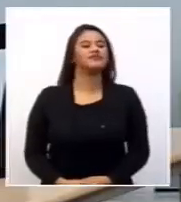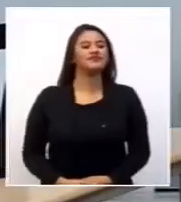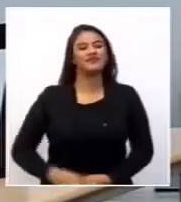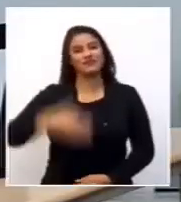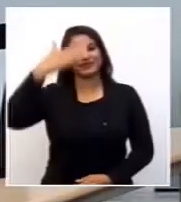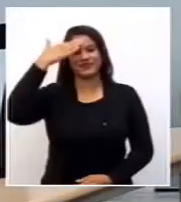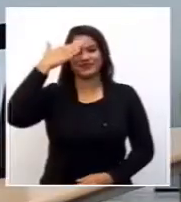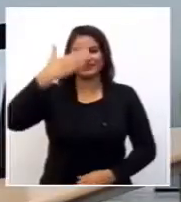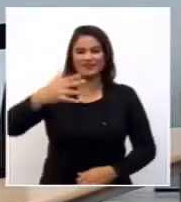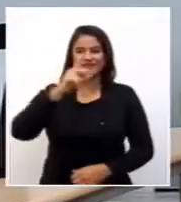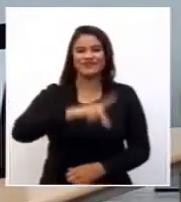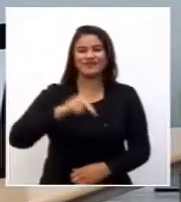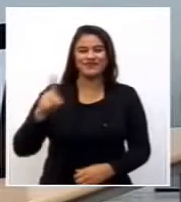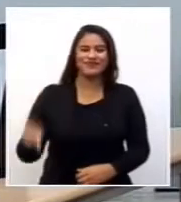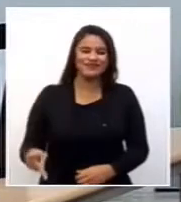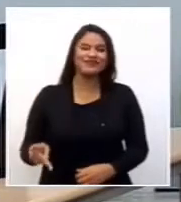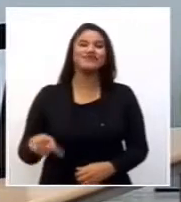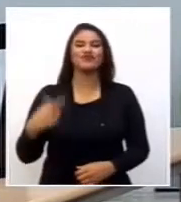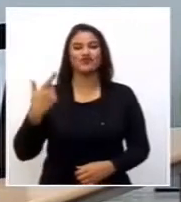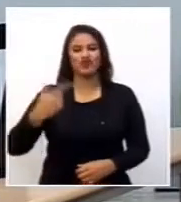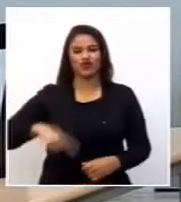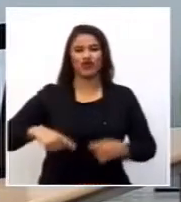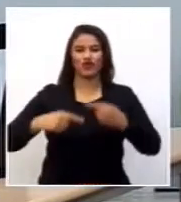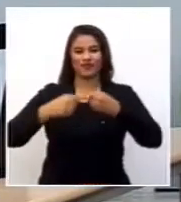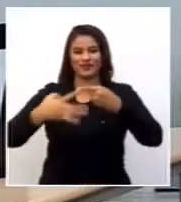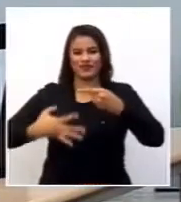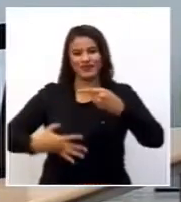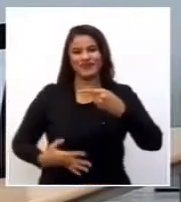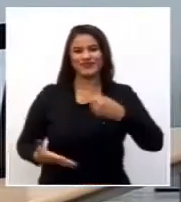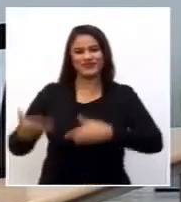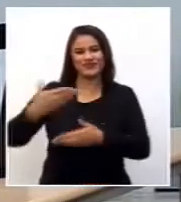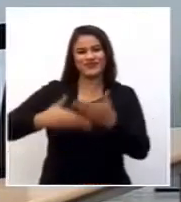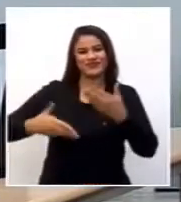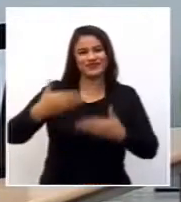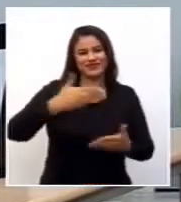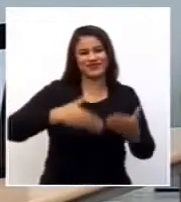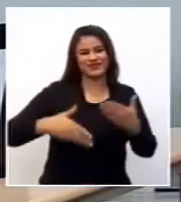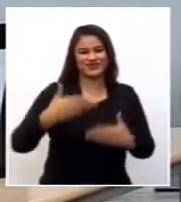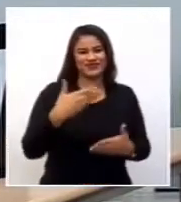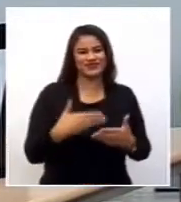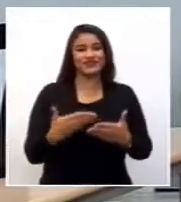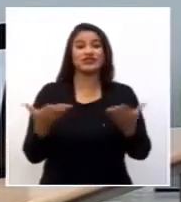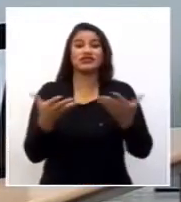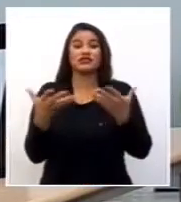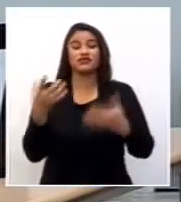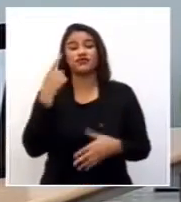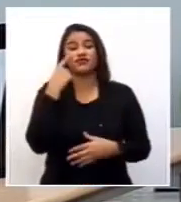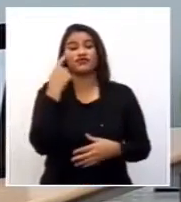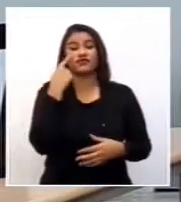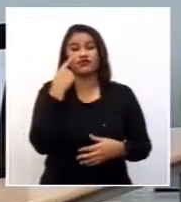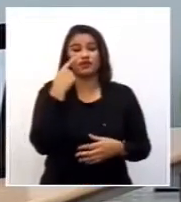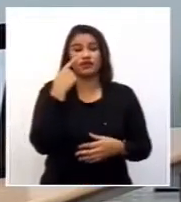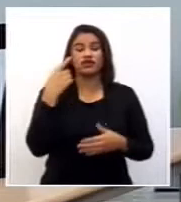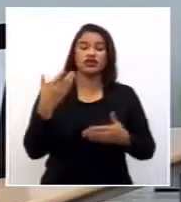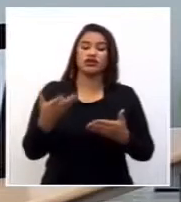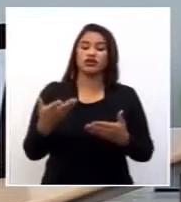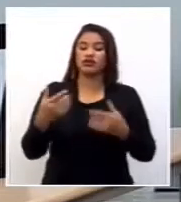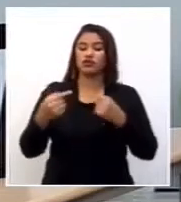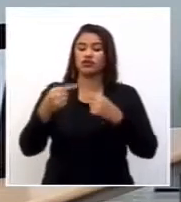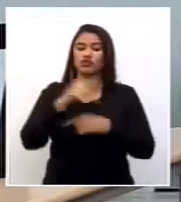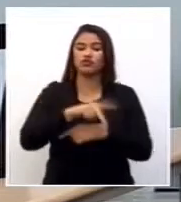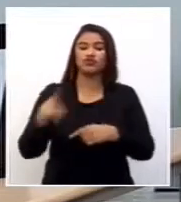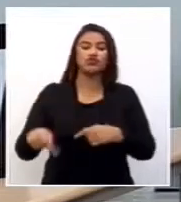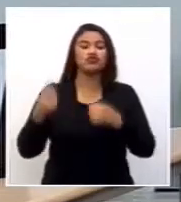Obrigado, professores e professoras, né, pelas contribuições no chat. E aí nós vamos ver o que os professores discorreram, as